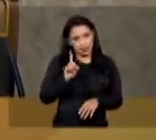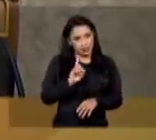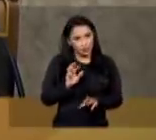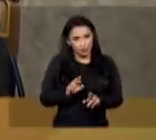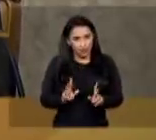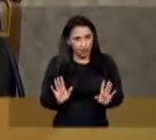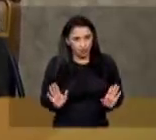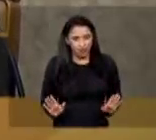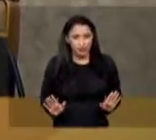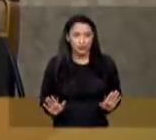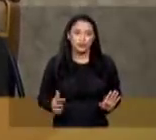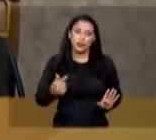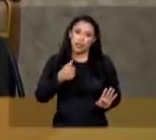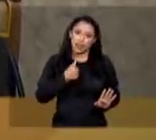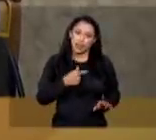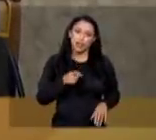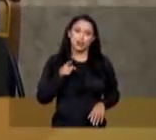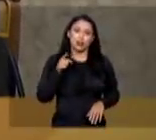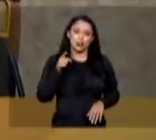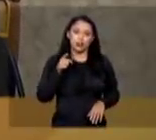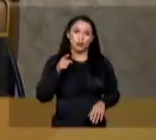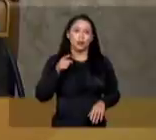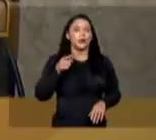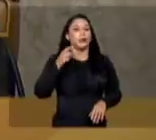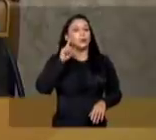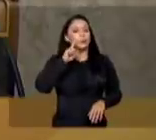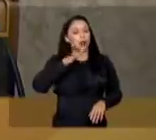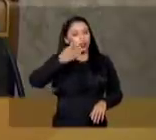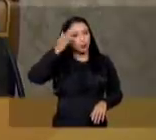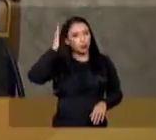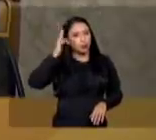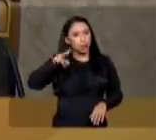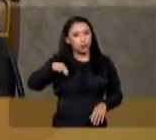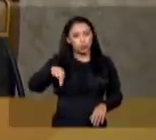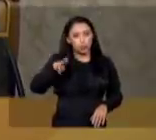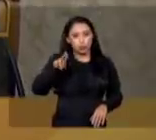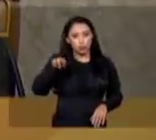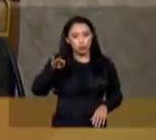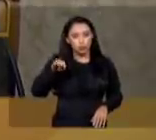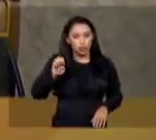como eu, Vossa Excelência e o ministro Nunes Marques, nós